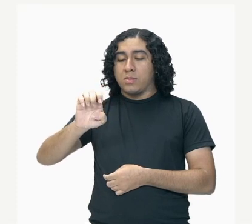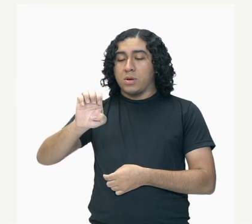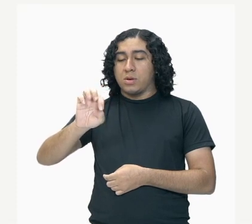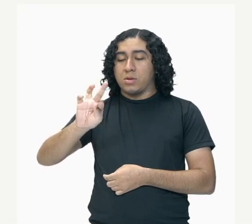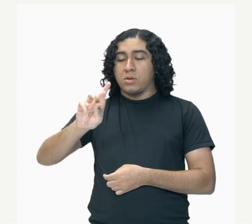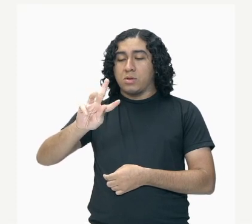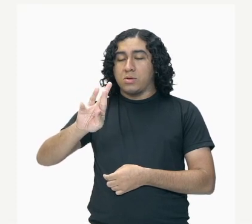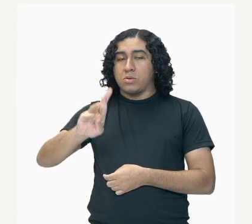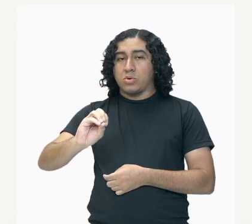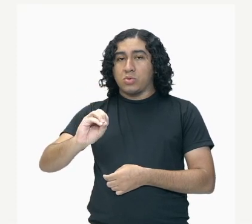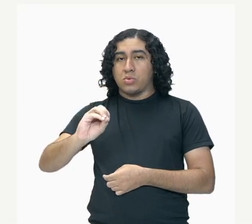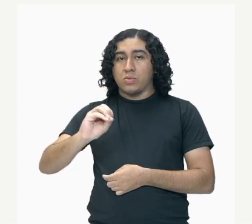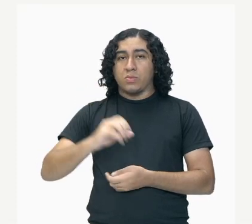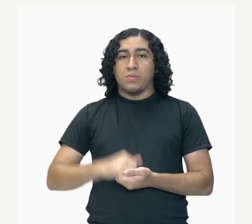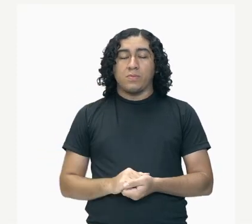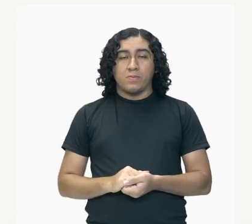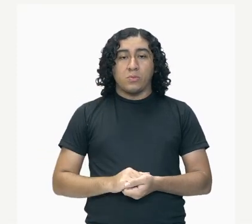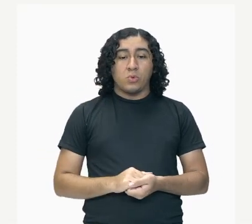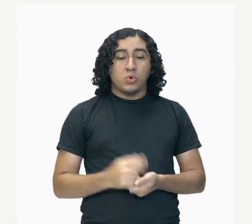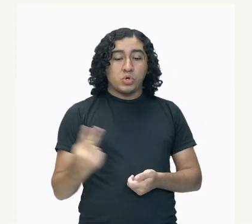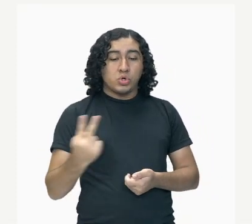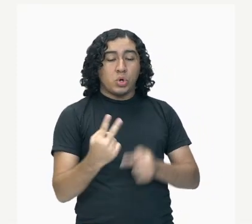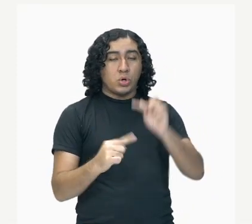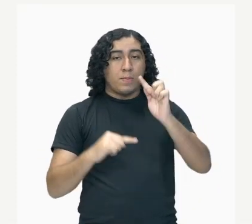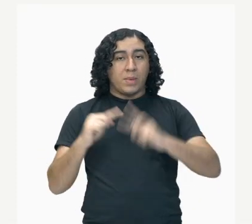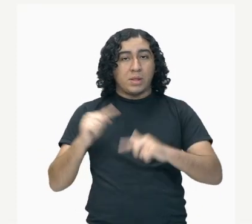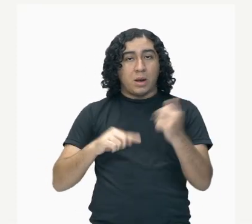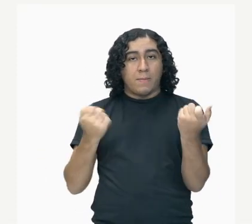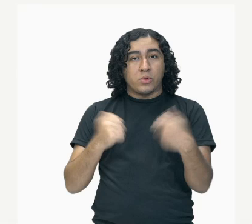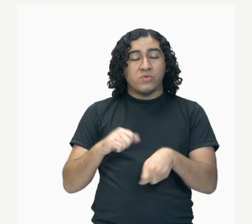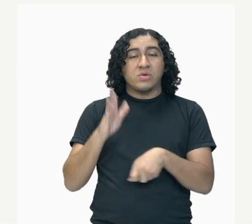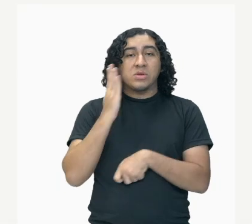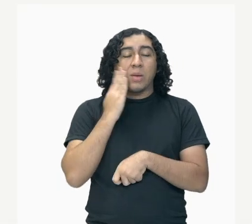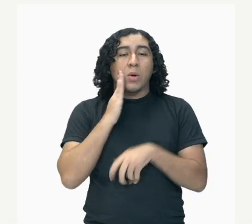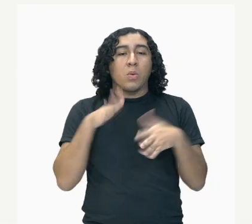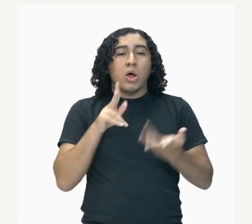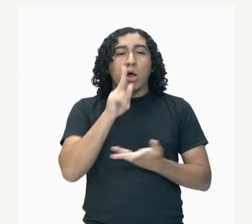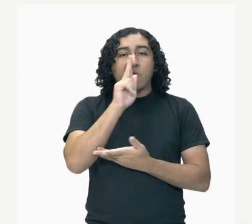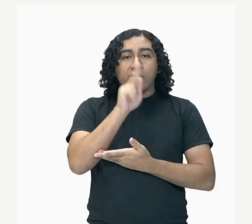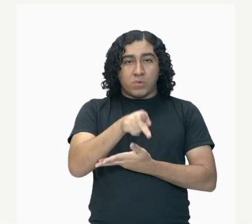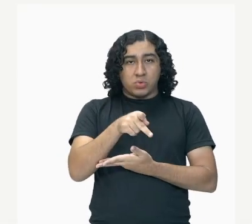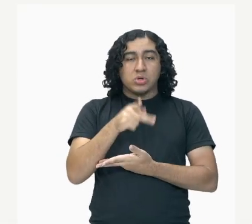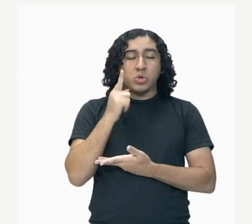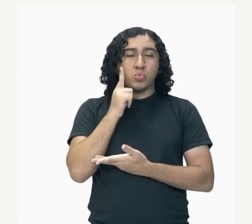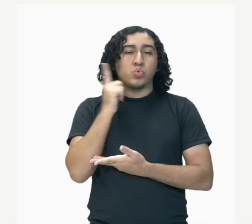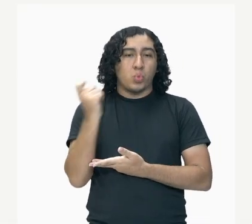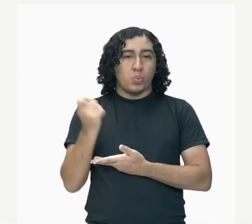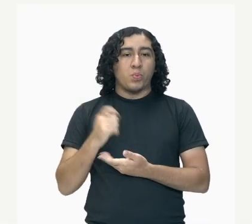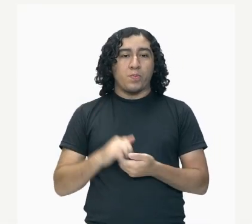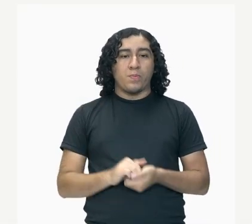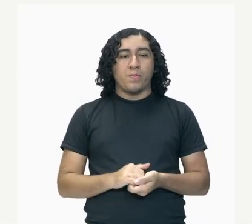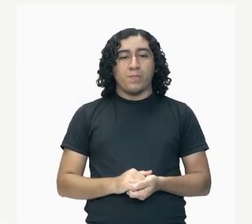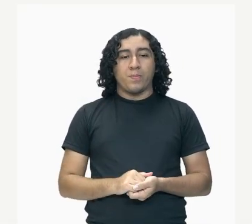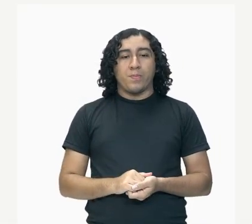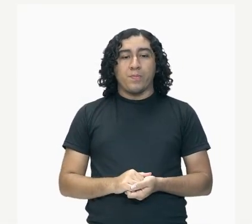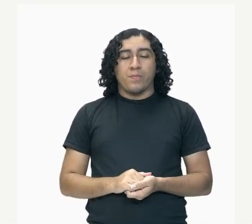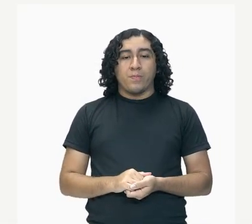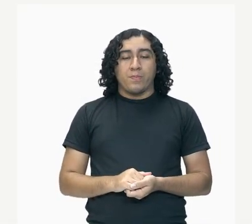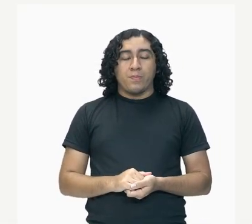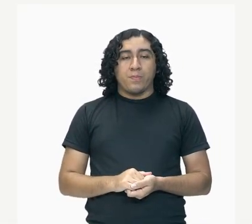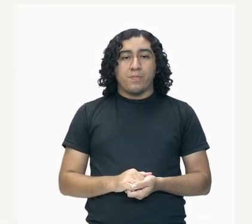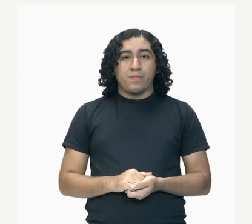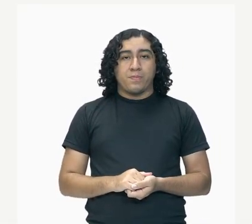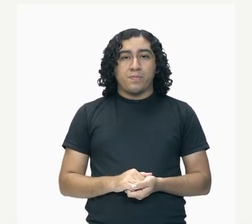aparelhos que servem para que a gente meça a intensidade do som tá certo E essa